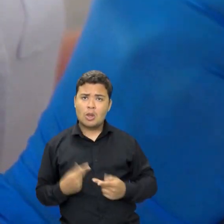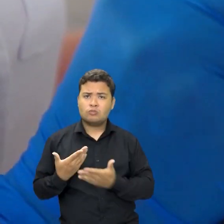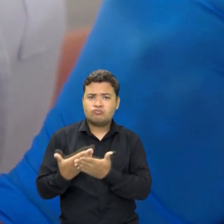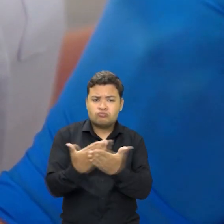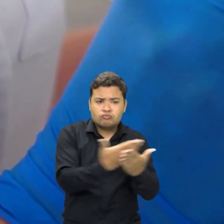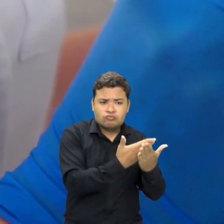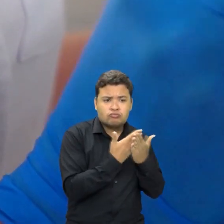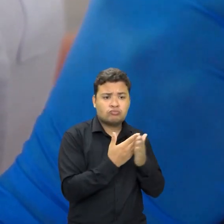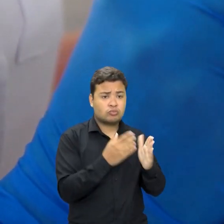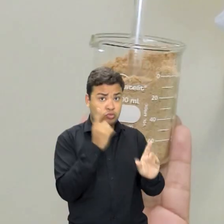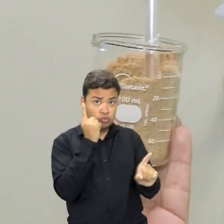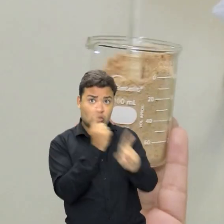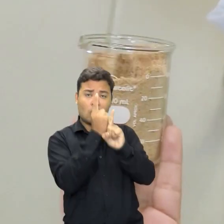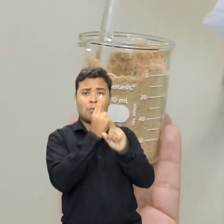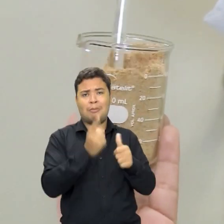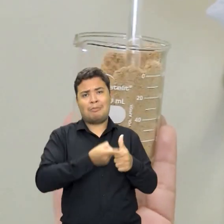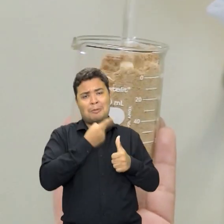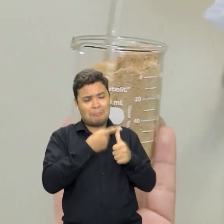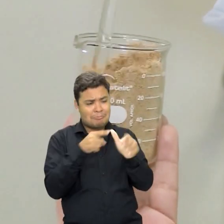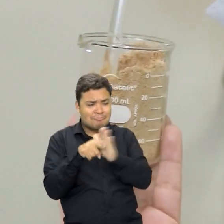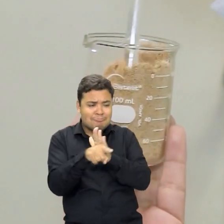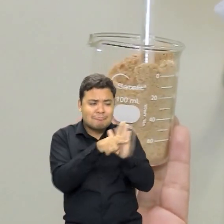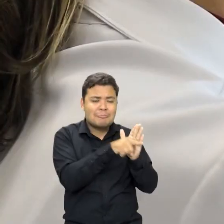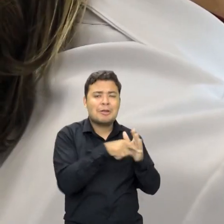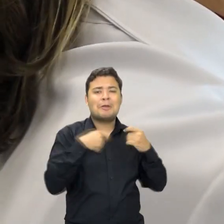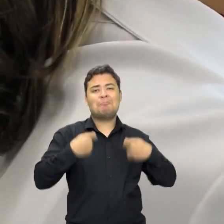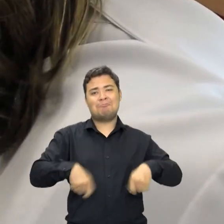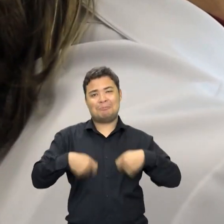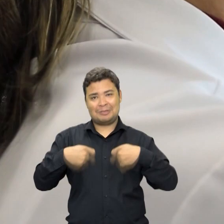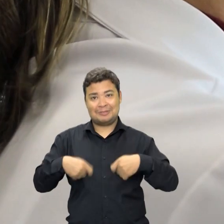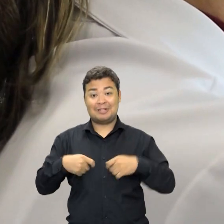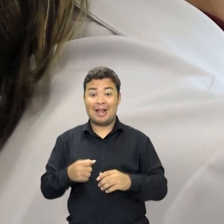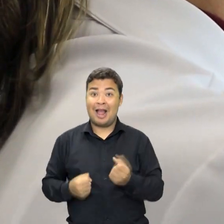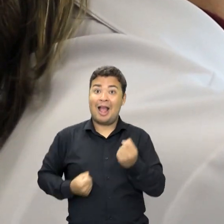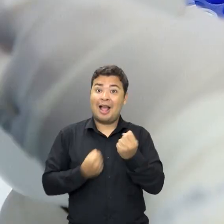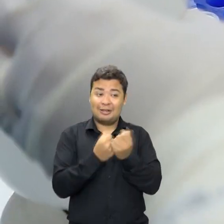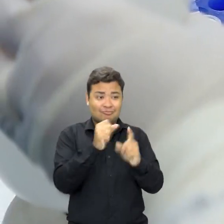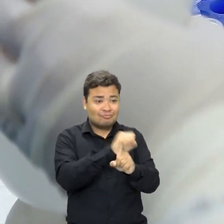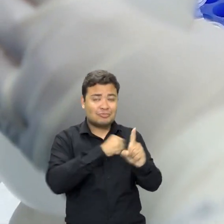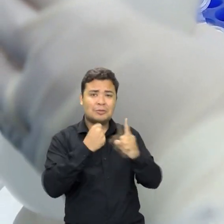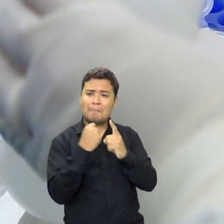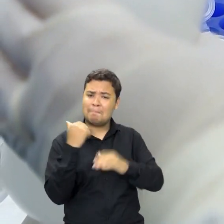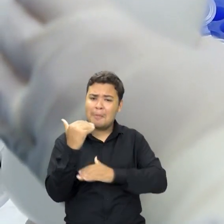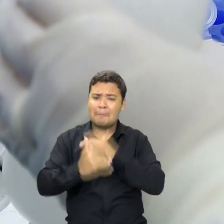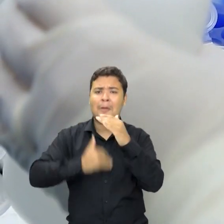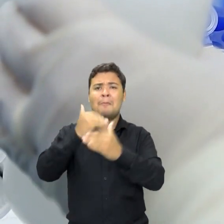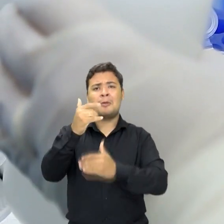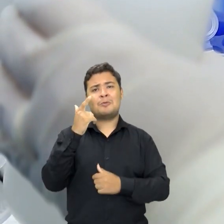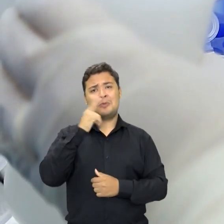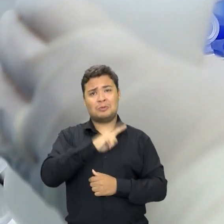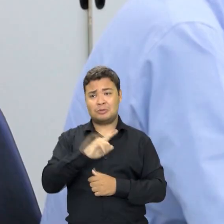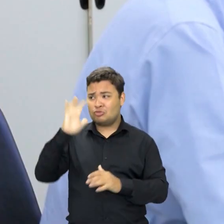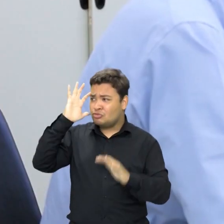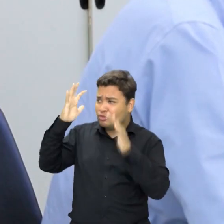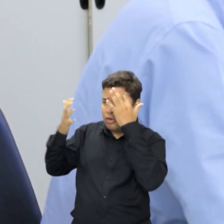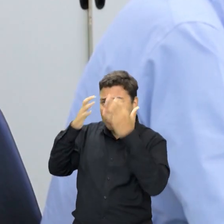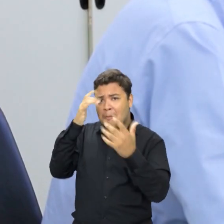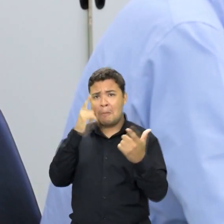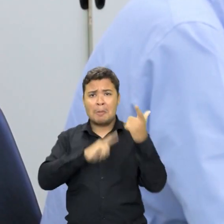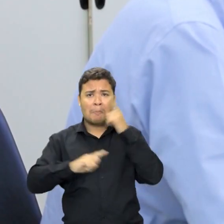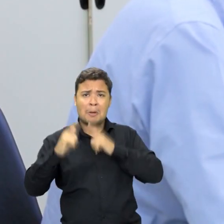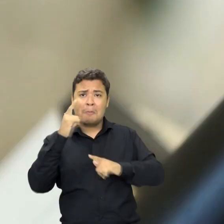Nenhuma descoberta humana começa sem pesquisa. É ela que faz a sociedade crescer e caminhar, que